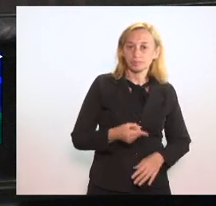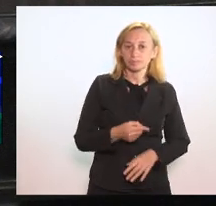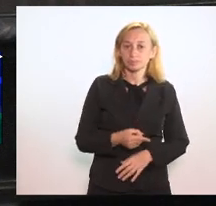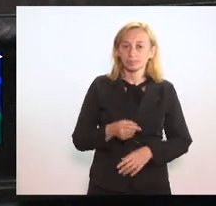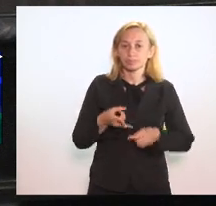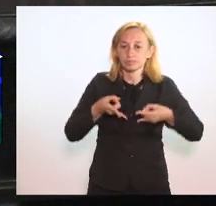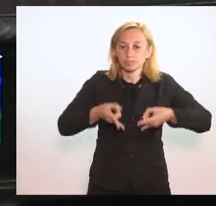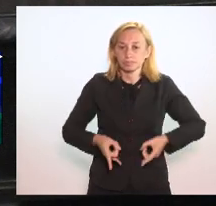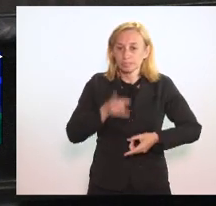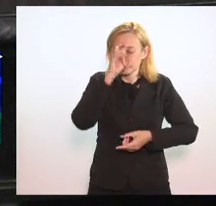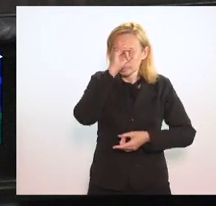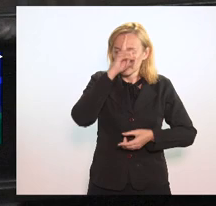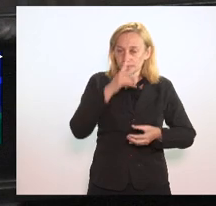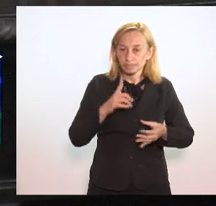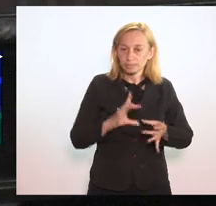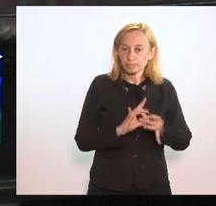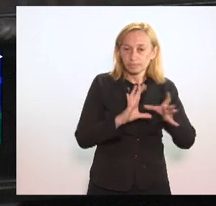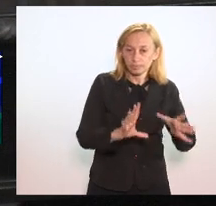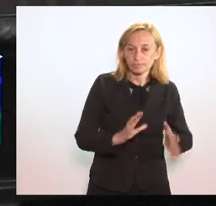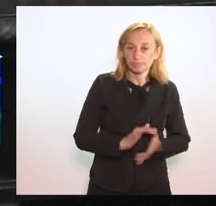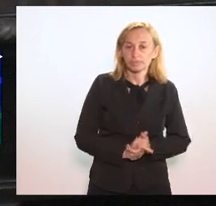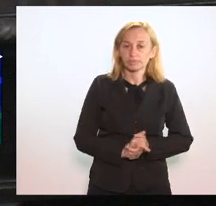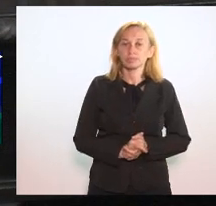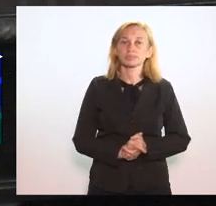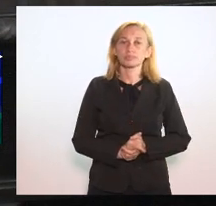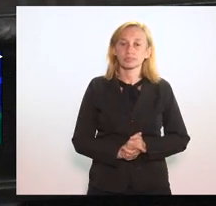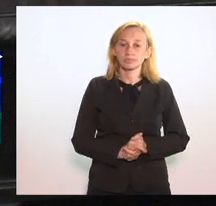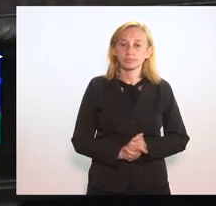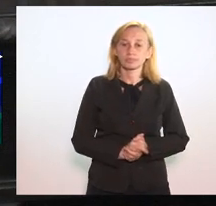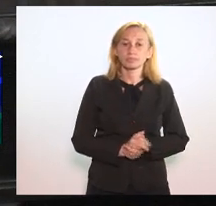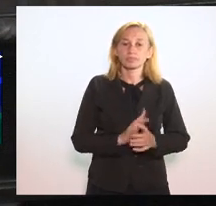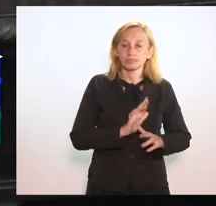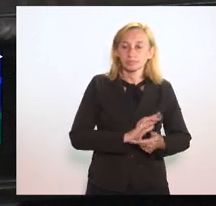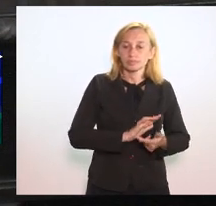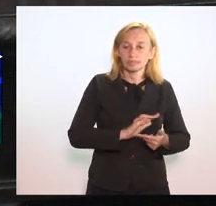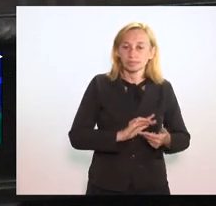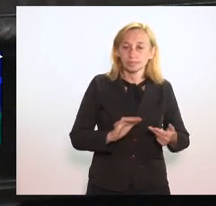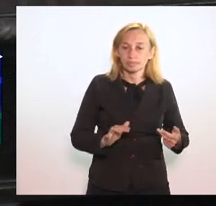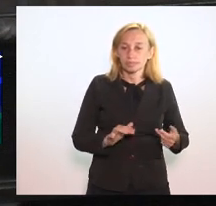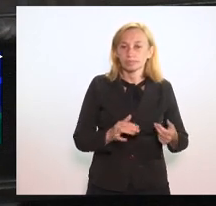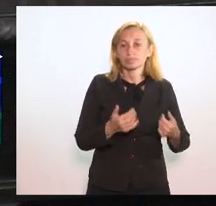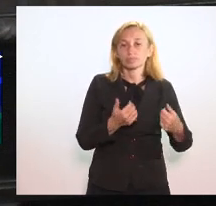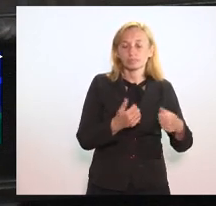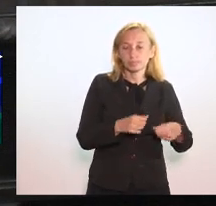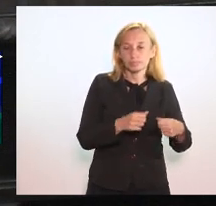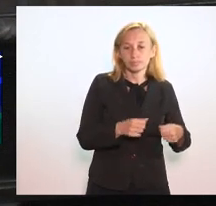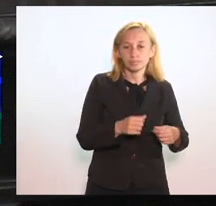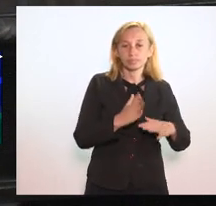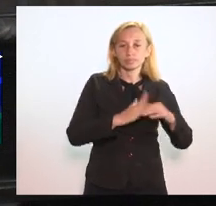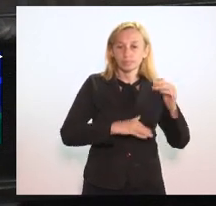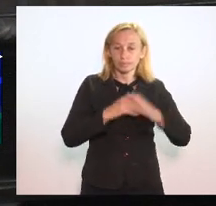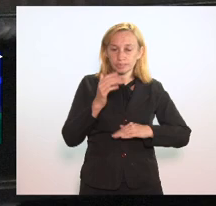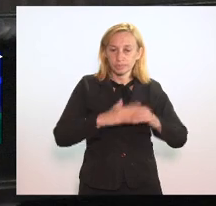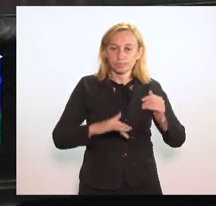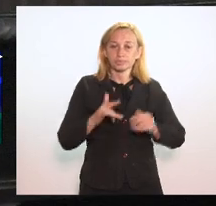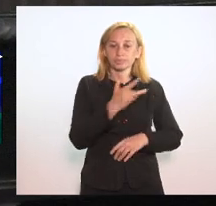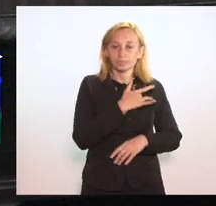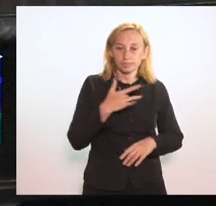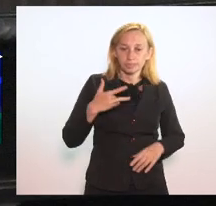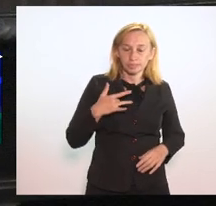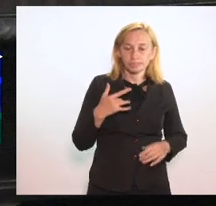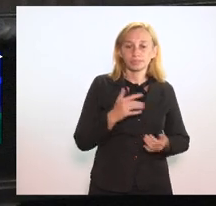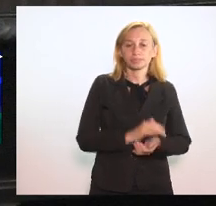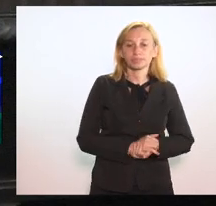leitos disponíveis para tanto precisamos de profissionais de saúde disponibilizar esses esses